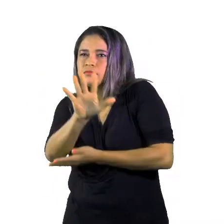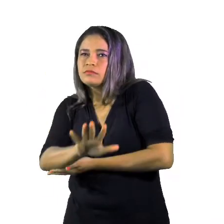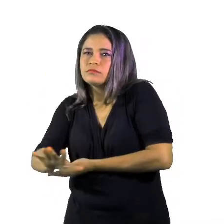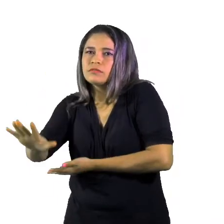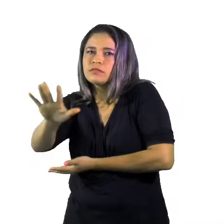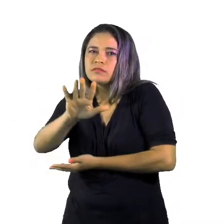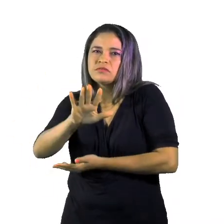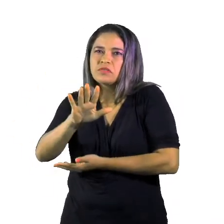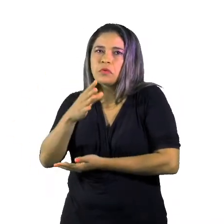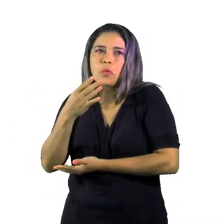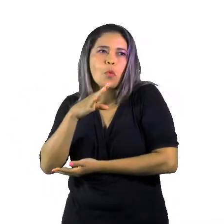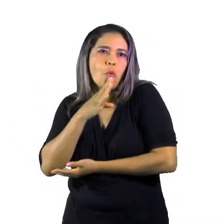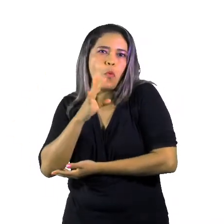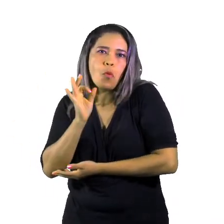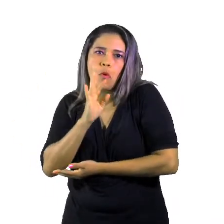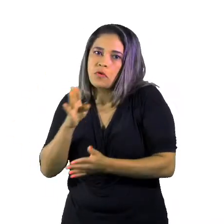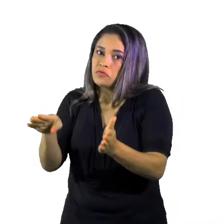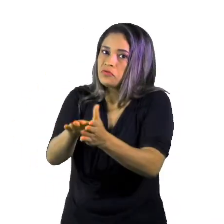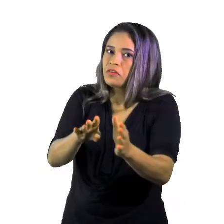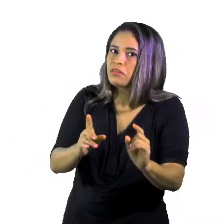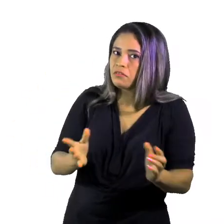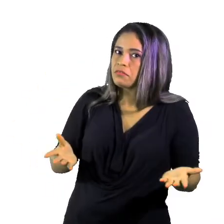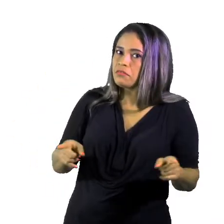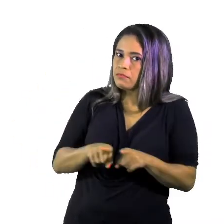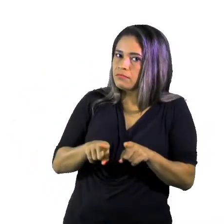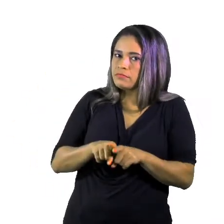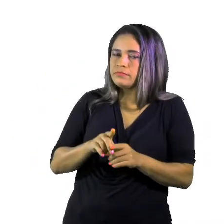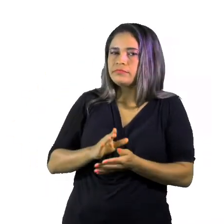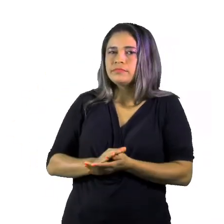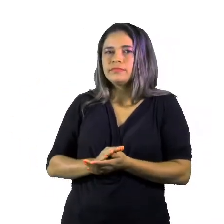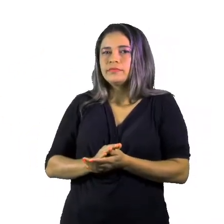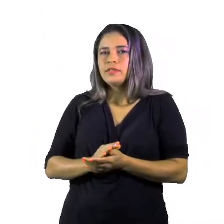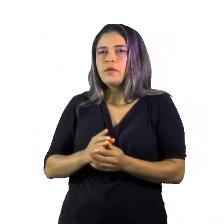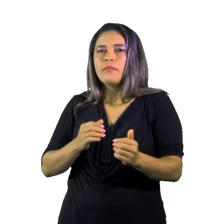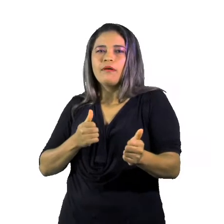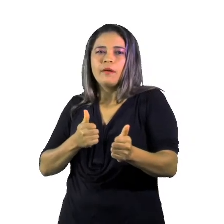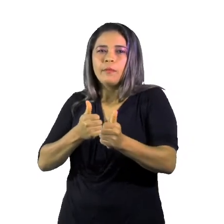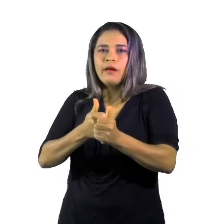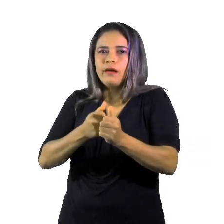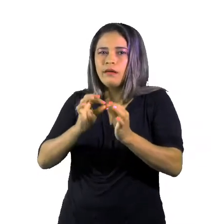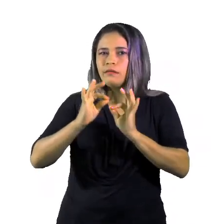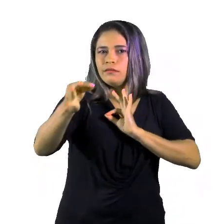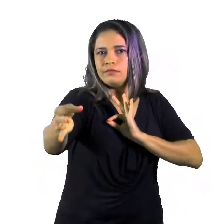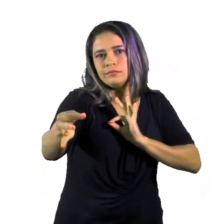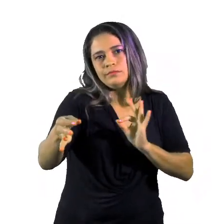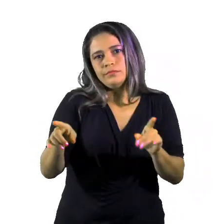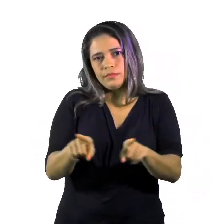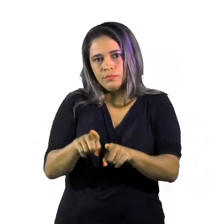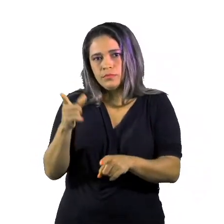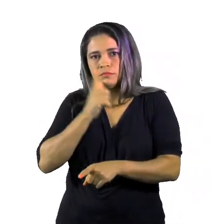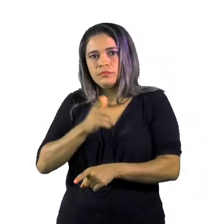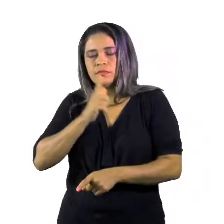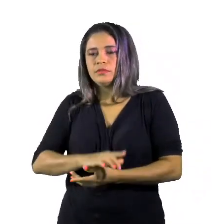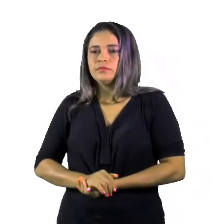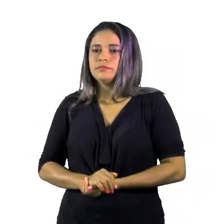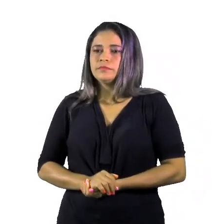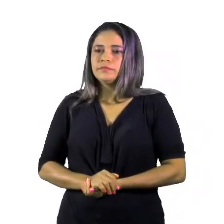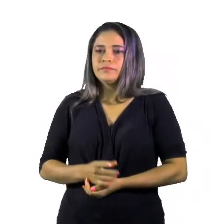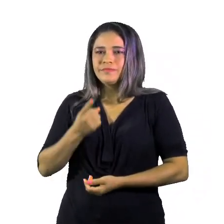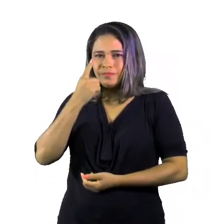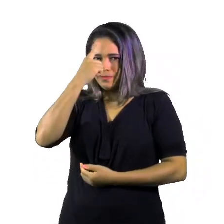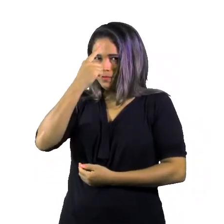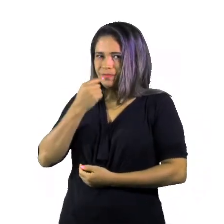regiões desconhecidas, e indicado para curtas e longas distâncias. Nessa imagem que eu vou mostrar para vocês,